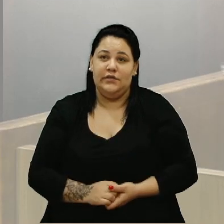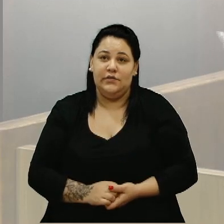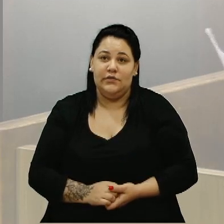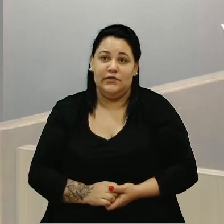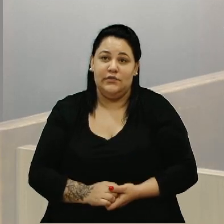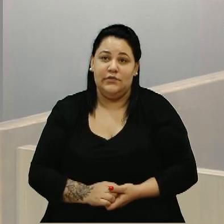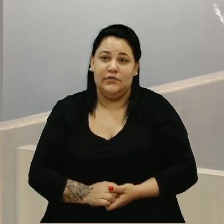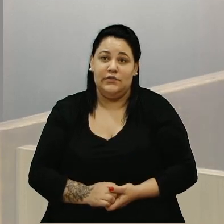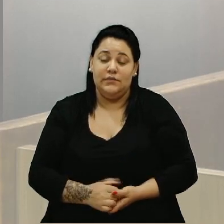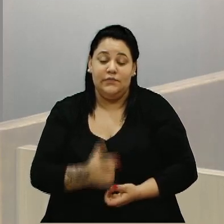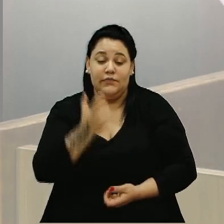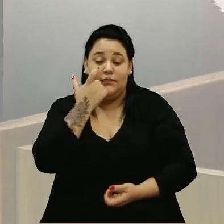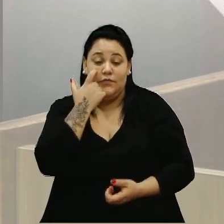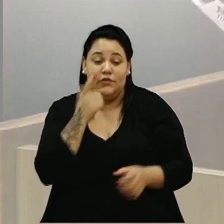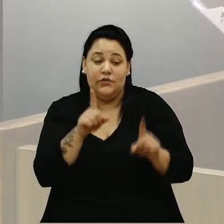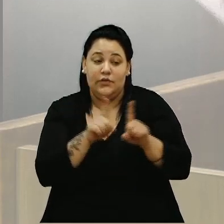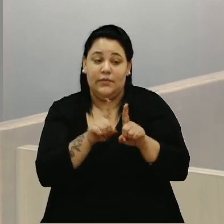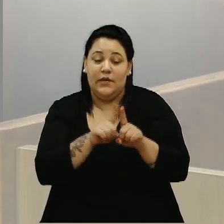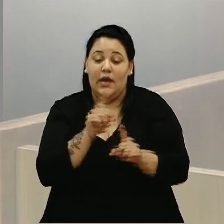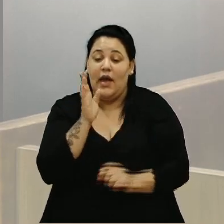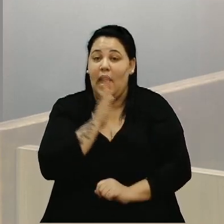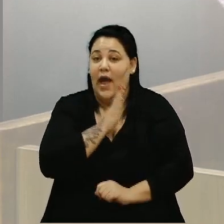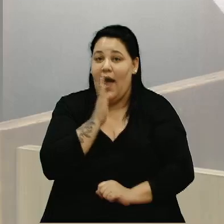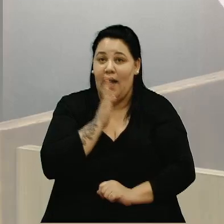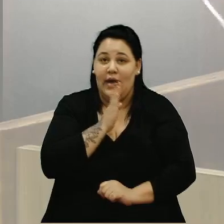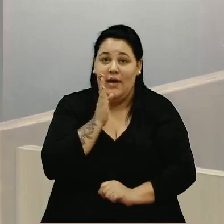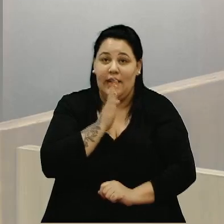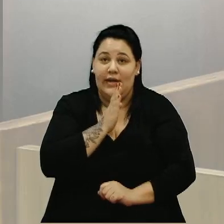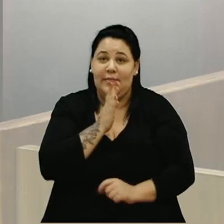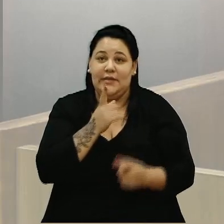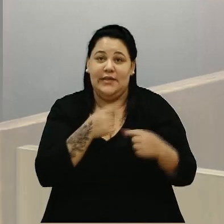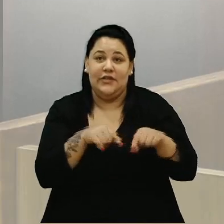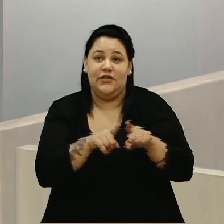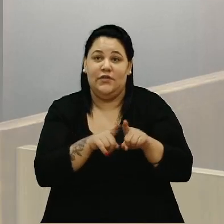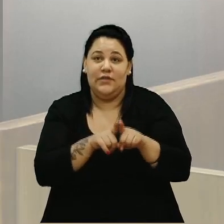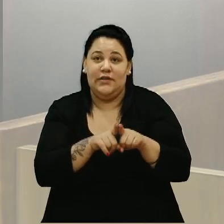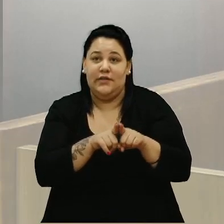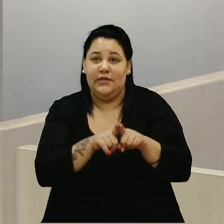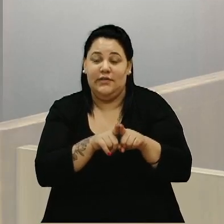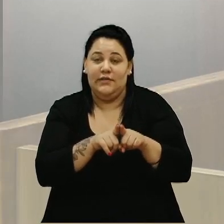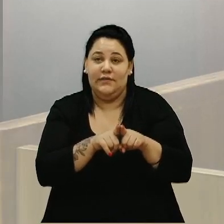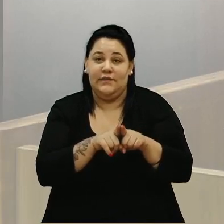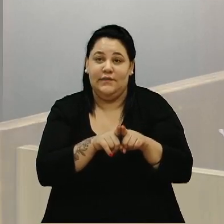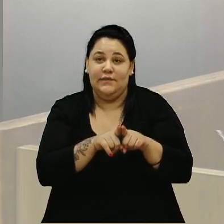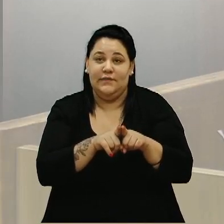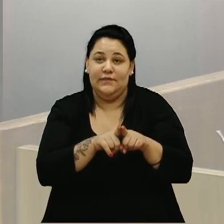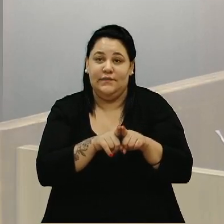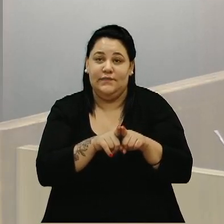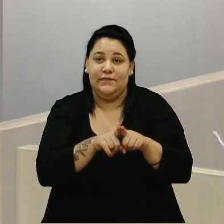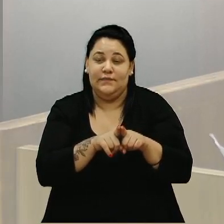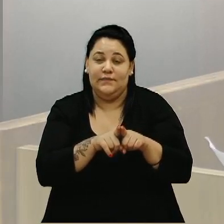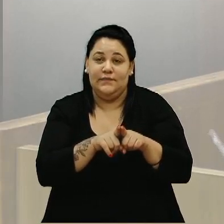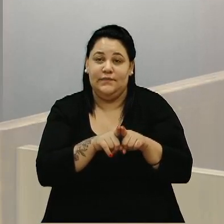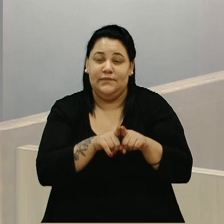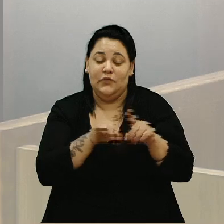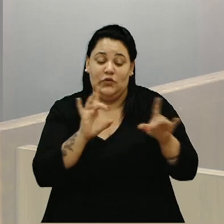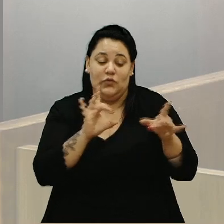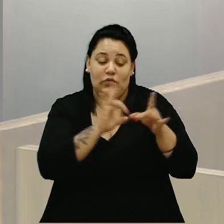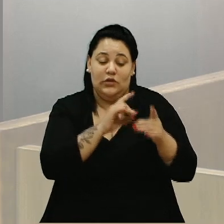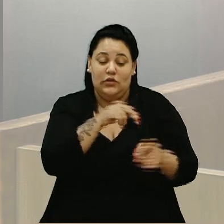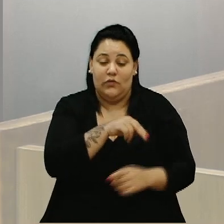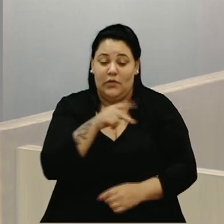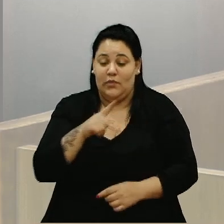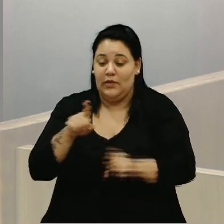visto imediatamente umas vias alternativas que fosse ligar a Gramado, que fosse ligar Nova Petrópolis,